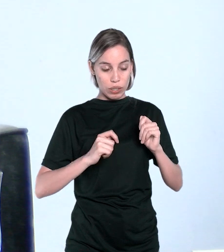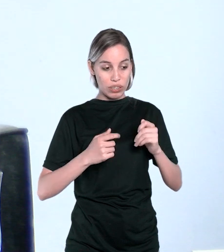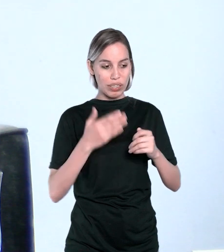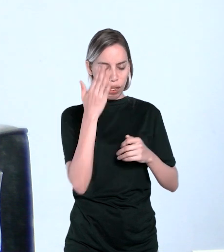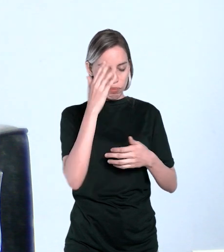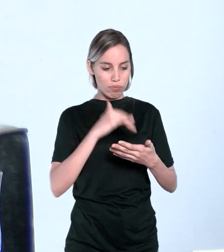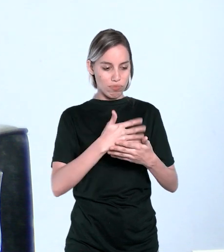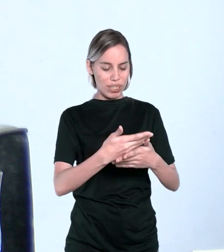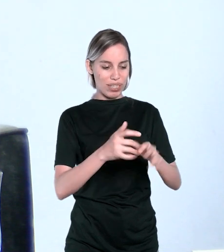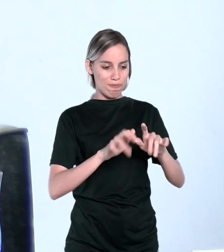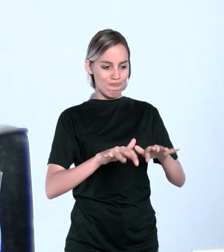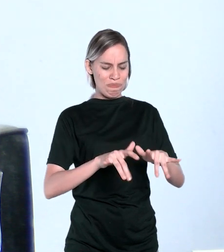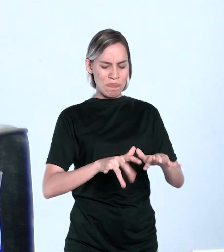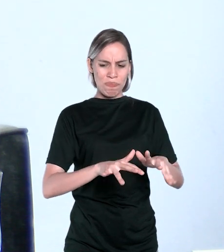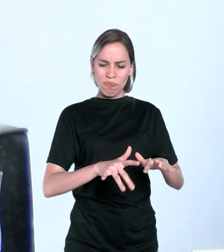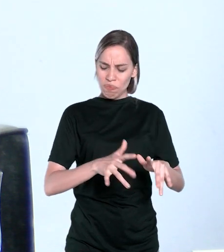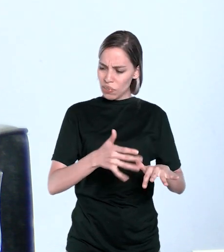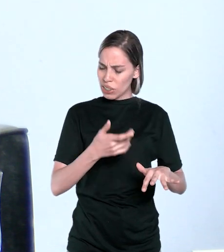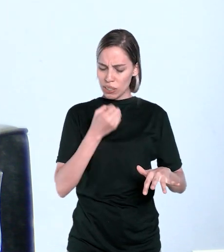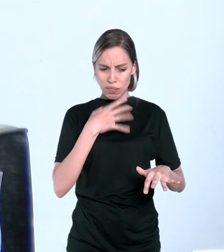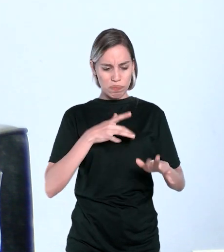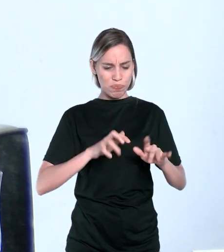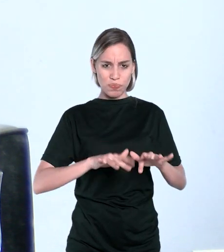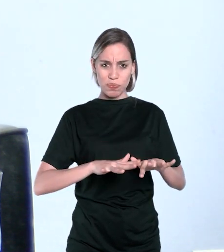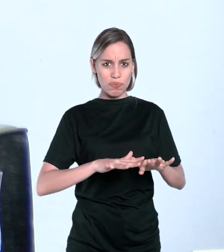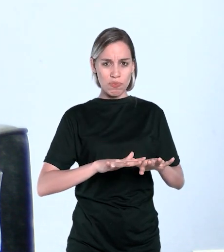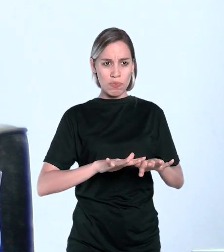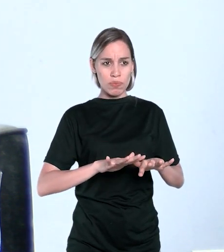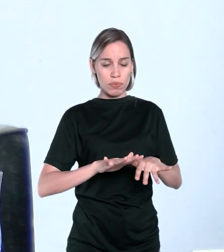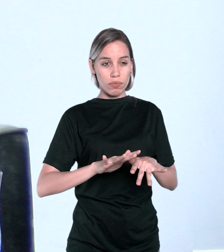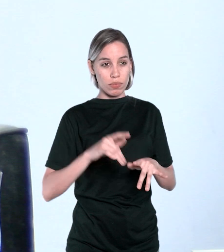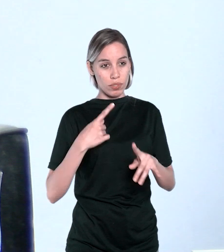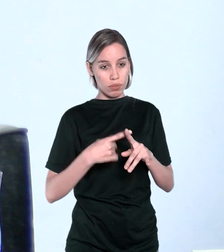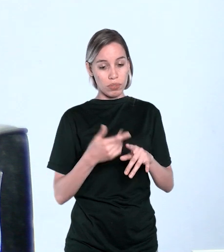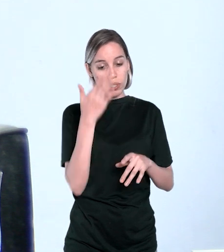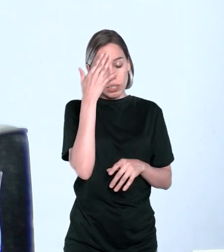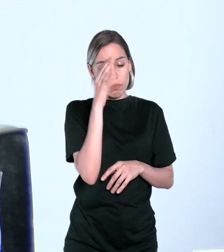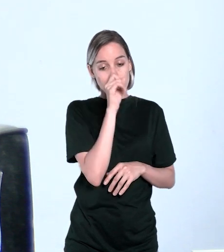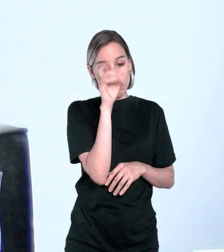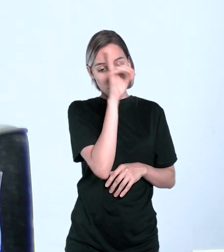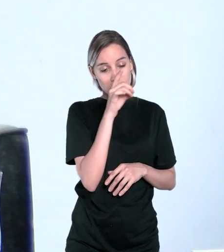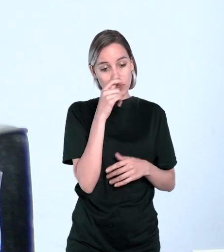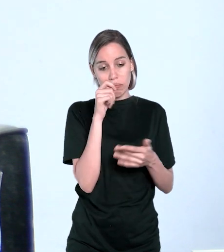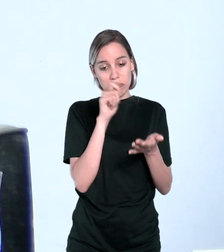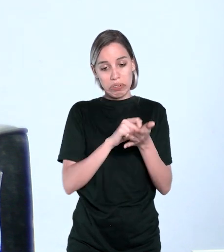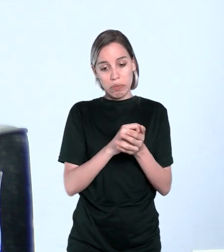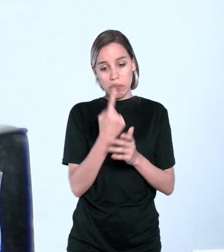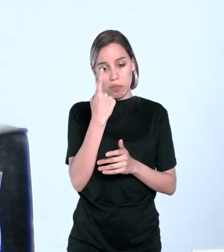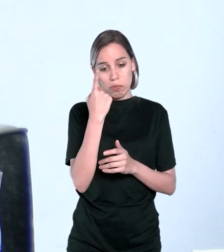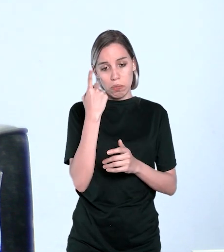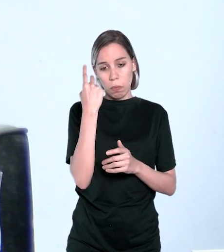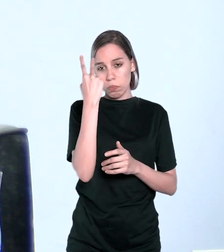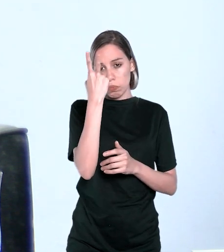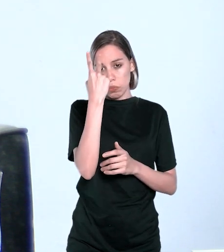sua segunda-feira não vai ser tão boa, principalmente se você não escreveu por 1 ou 2 horas só no fim de semana. Às vezes é só um pouquinho, mas